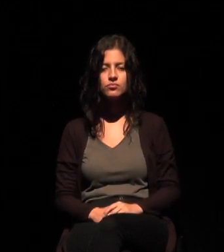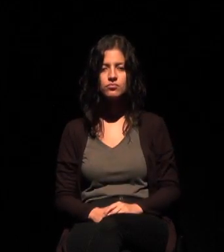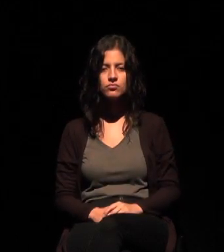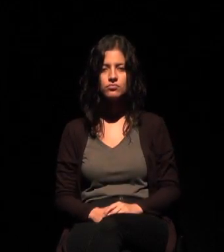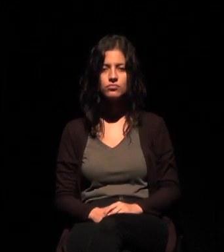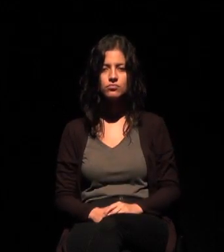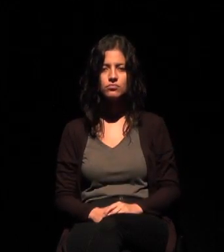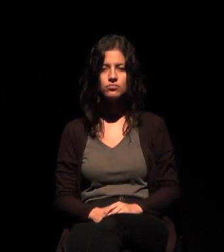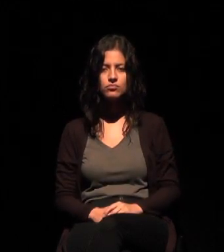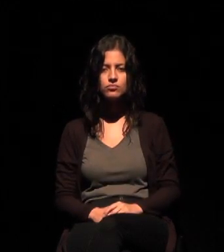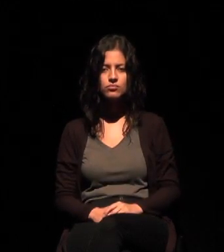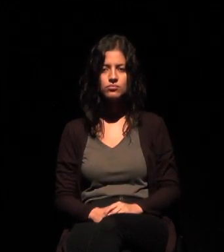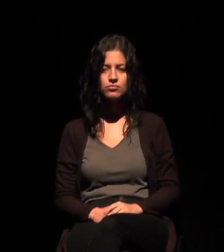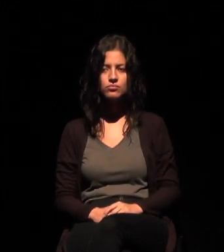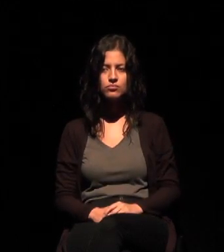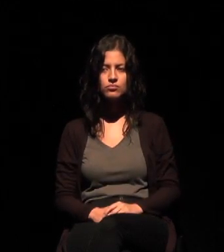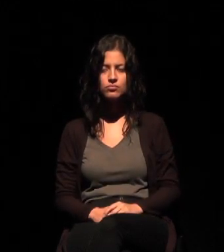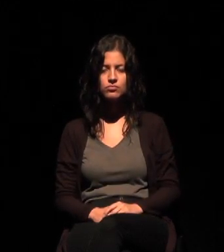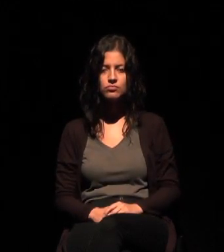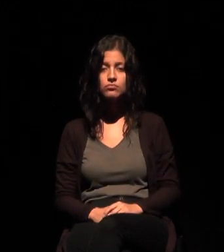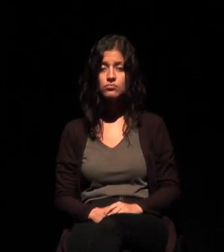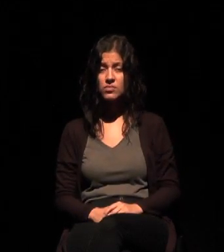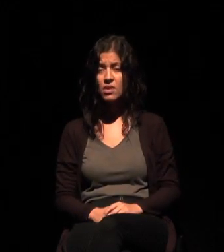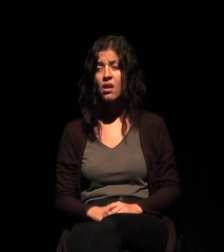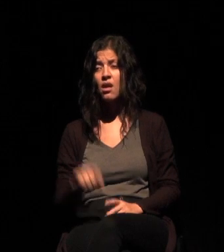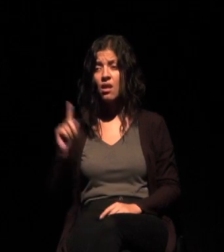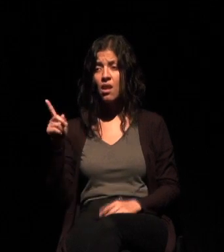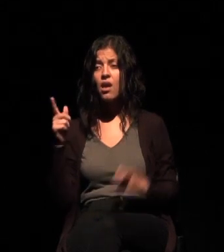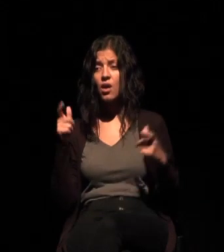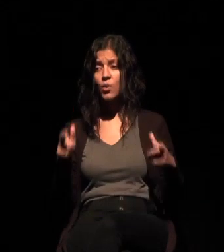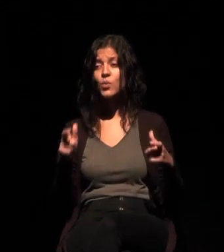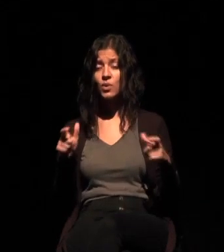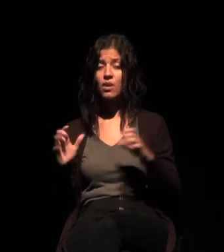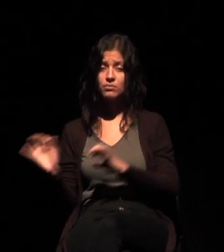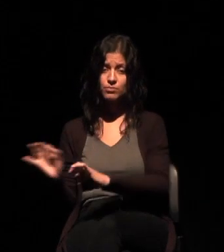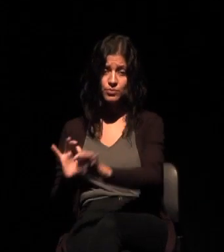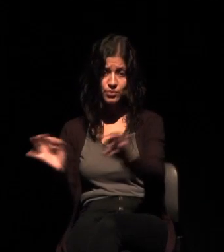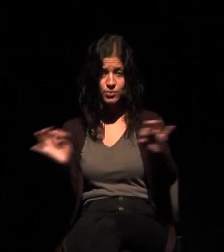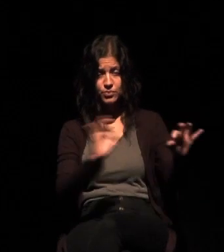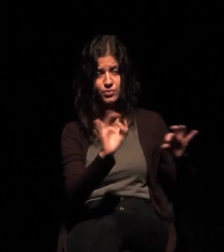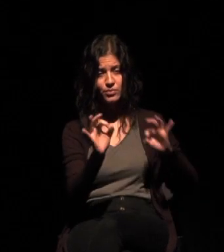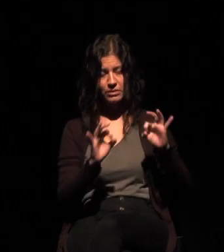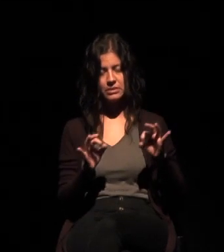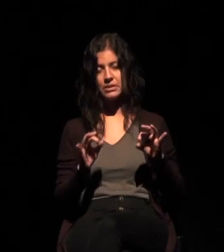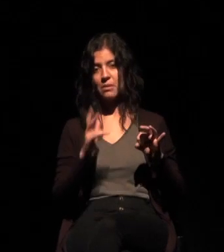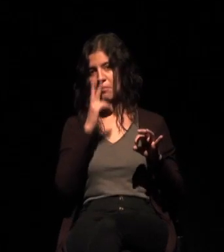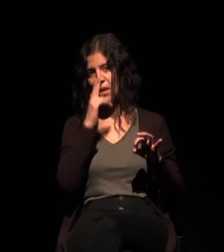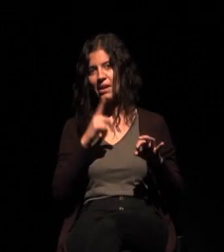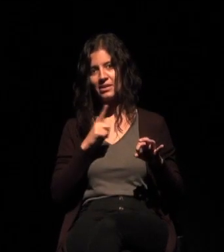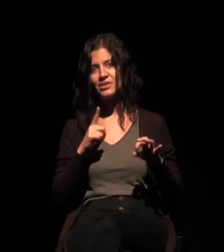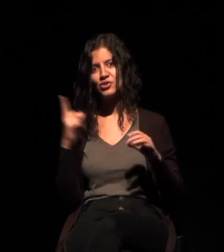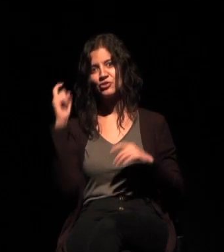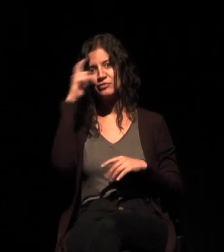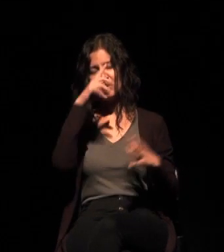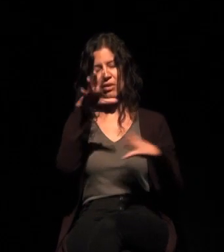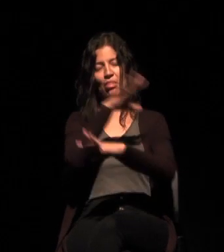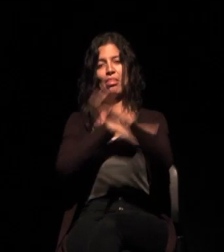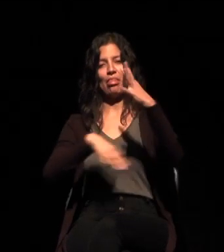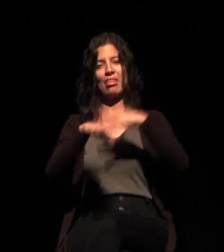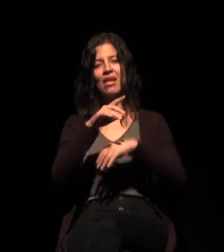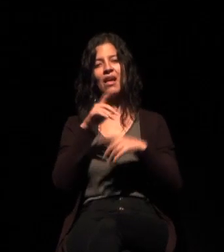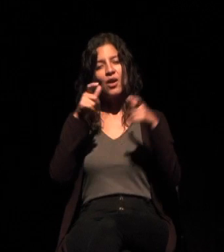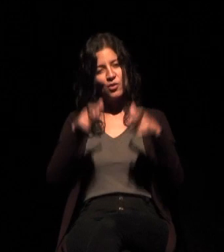a forma como o país está organizado é época de kotka e estão no mapa da cidade do porto não estamos